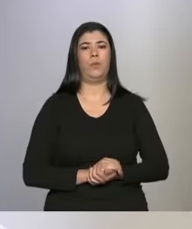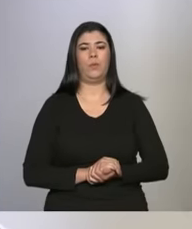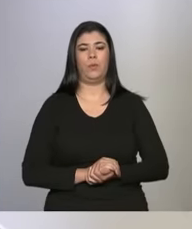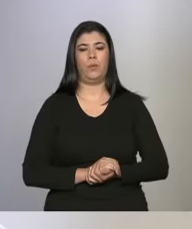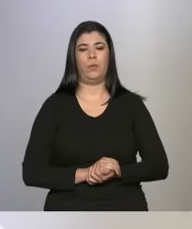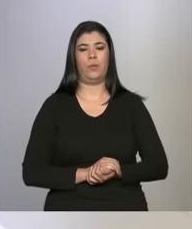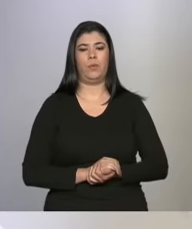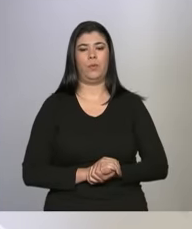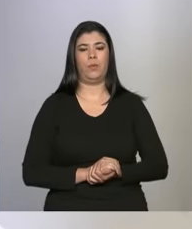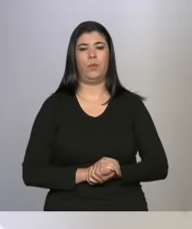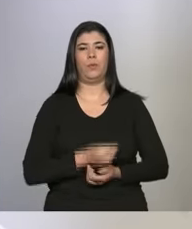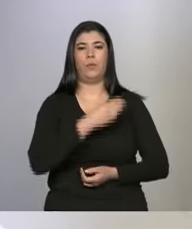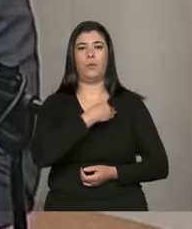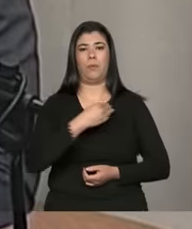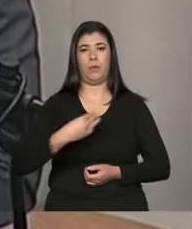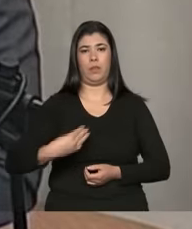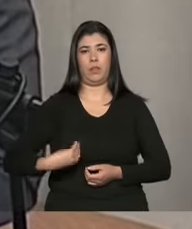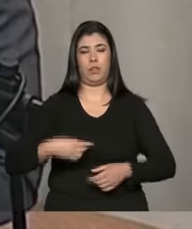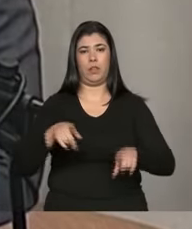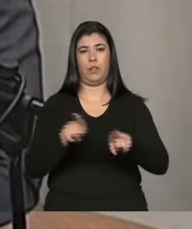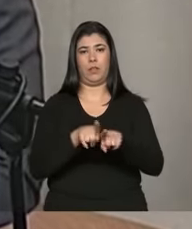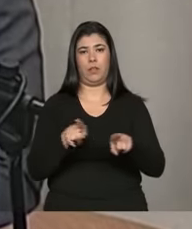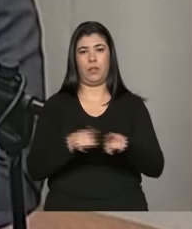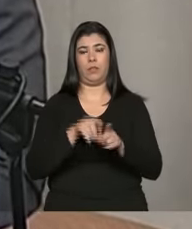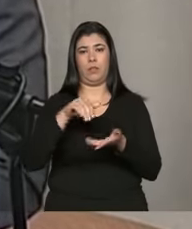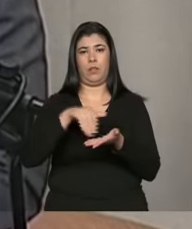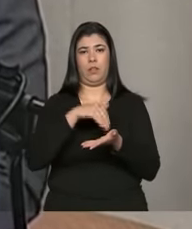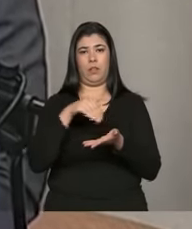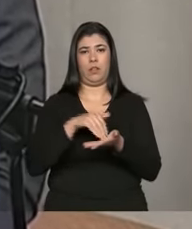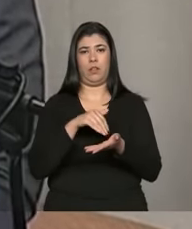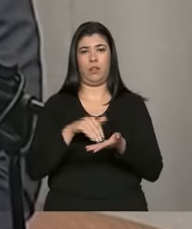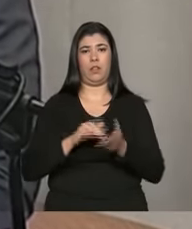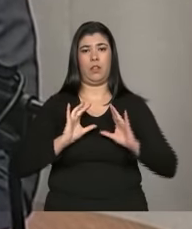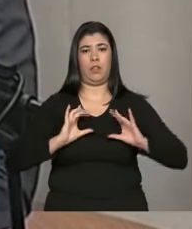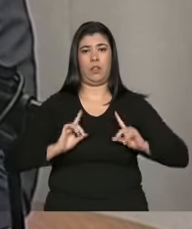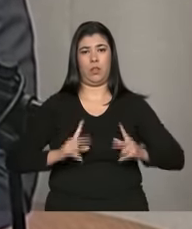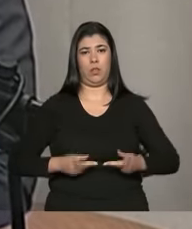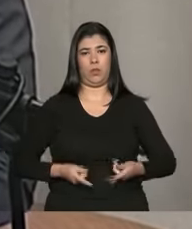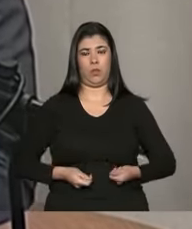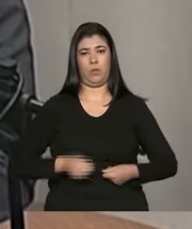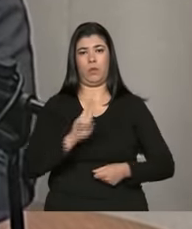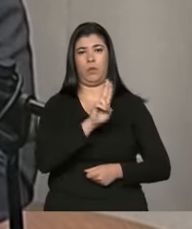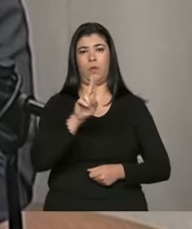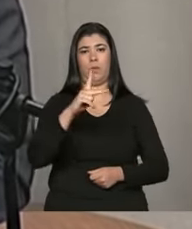Siqueira ministro da secretaria de direitos humanos PEB